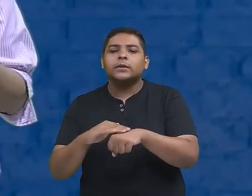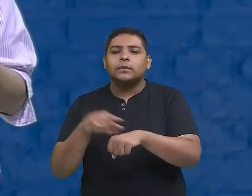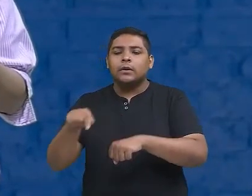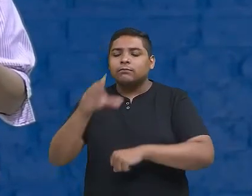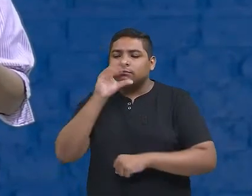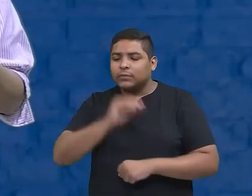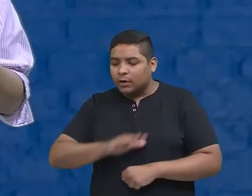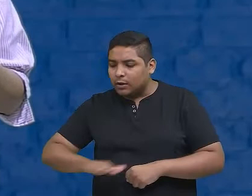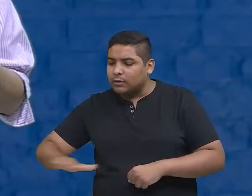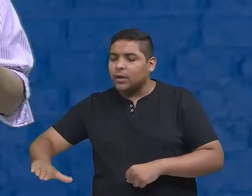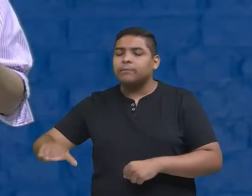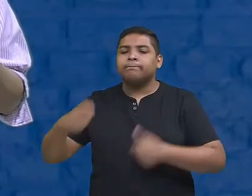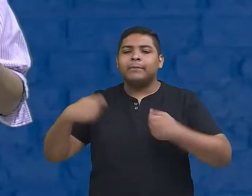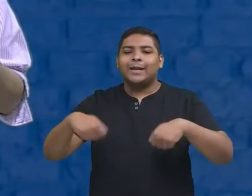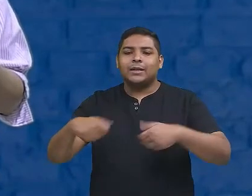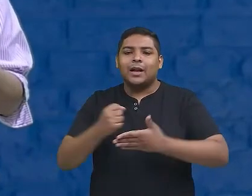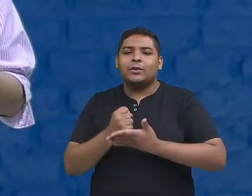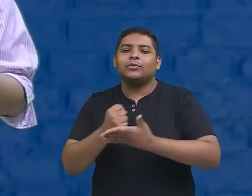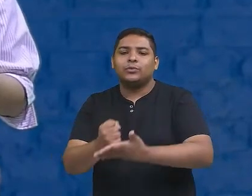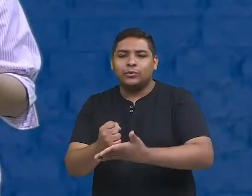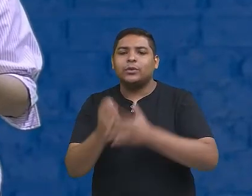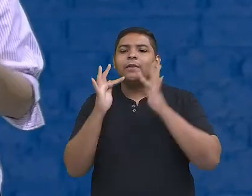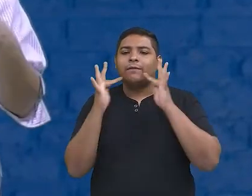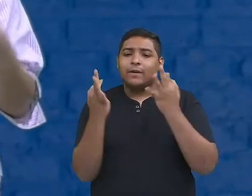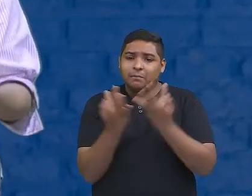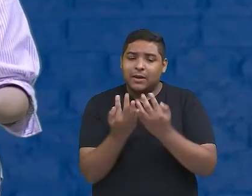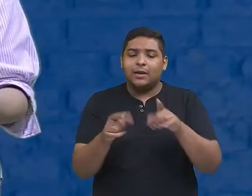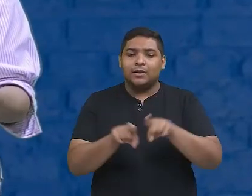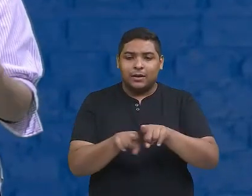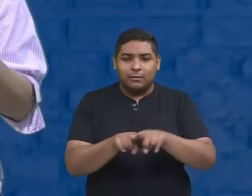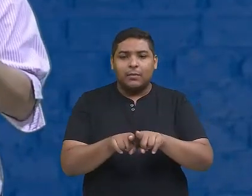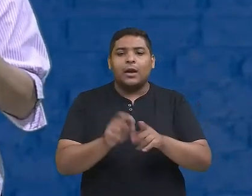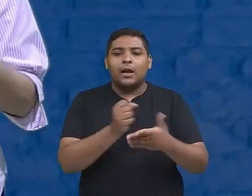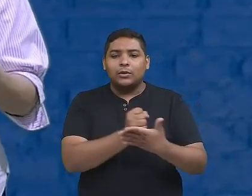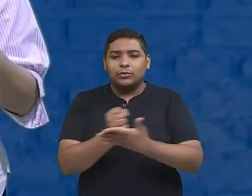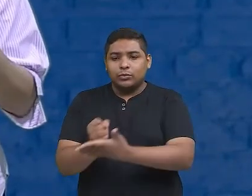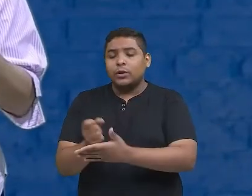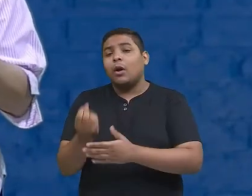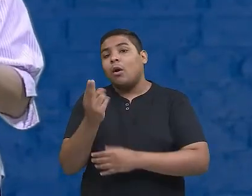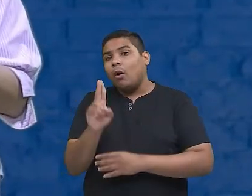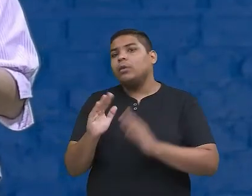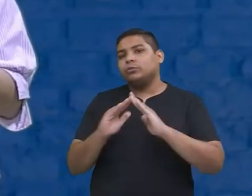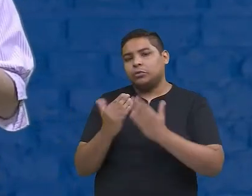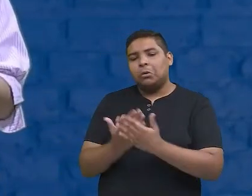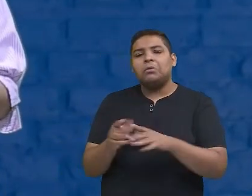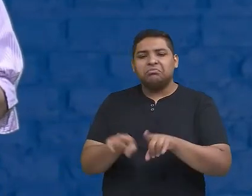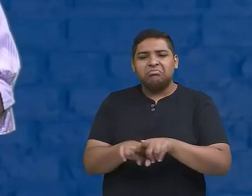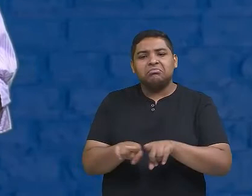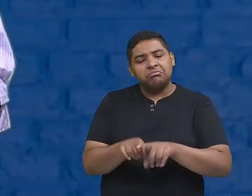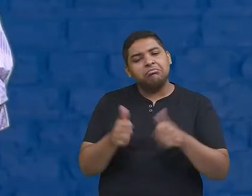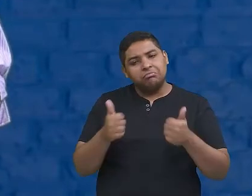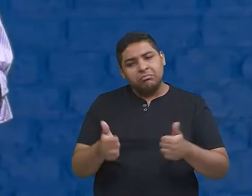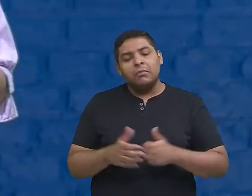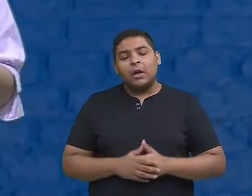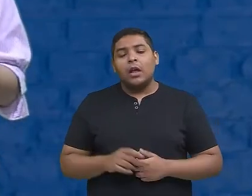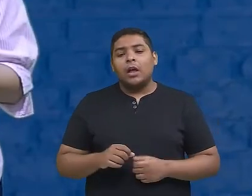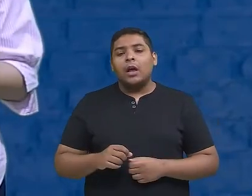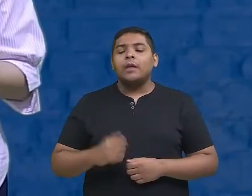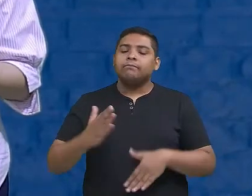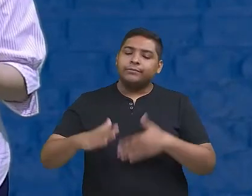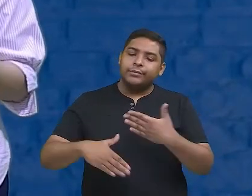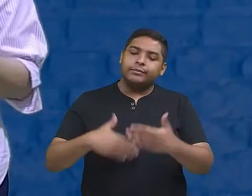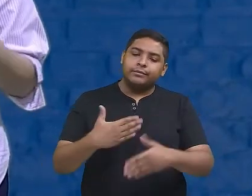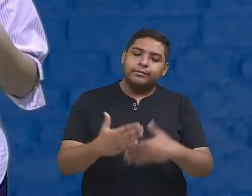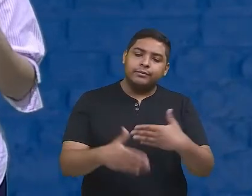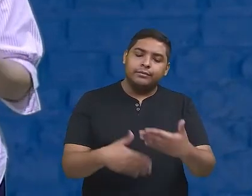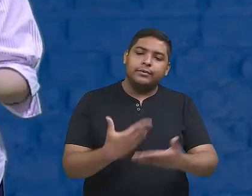estar precisando de ajuda ou a família pode estar precisando de ajuda, até a escola, elas começam a caminhar. Por exemplo, em